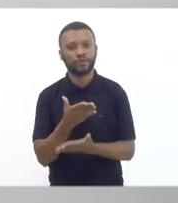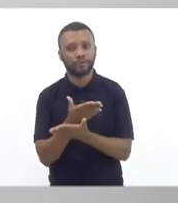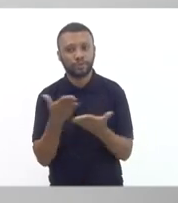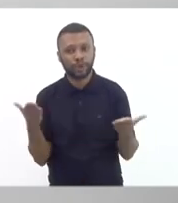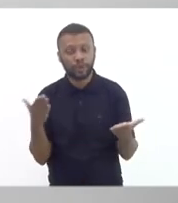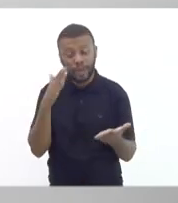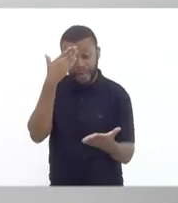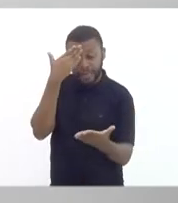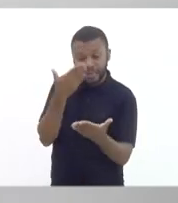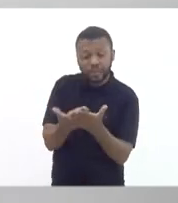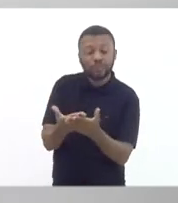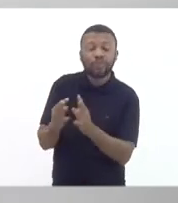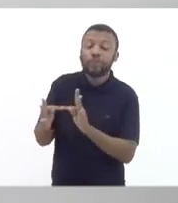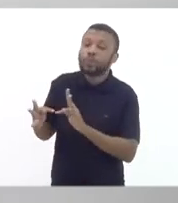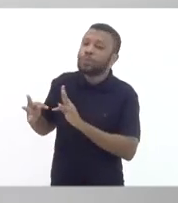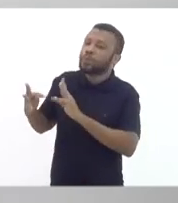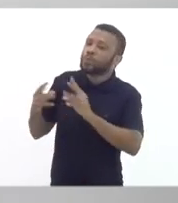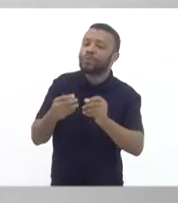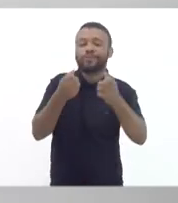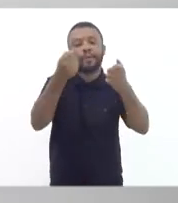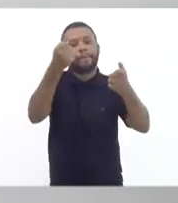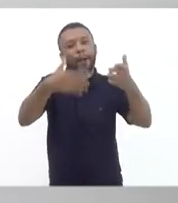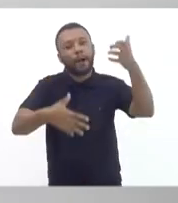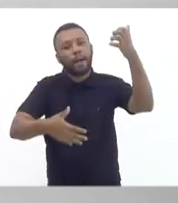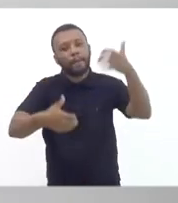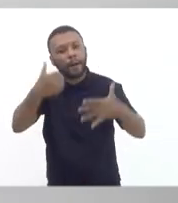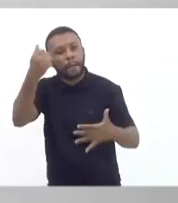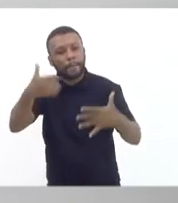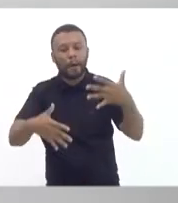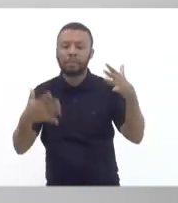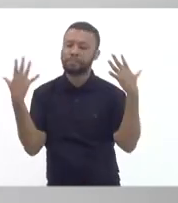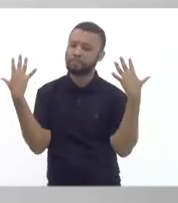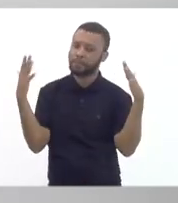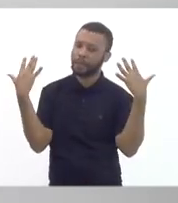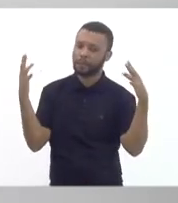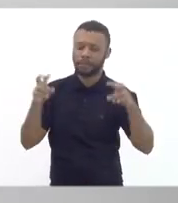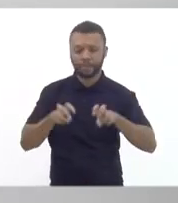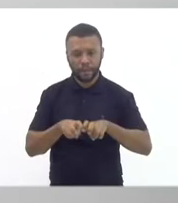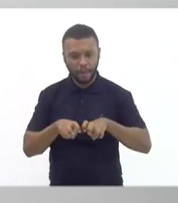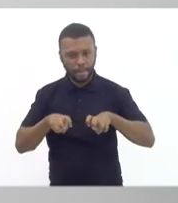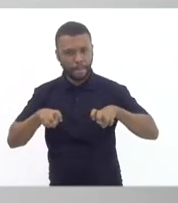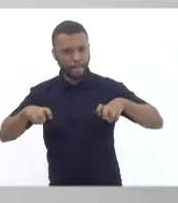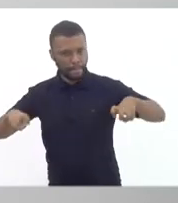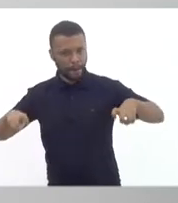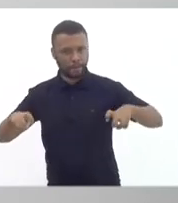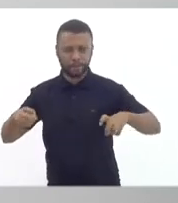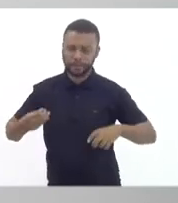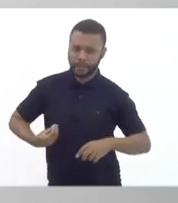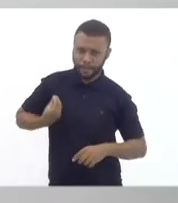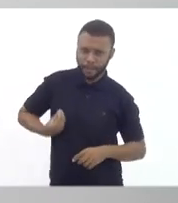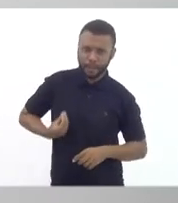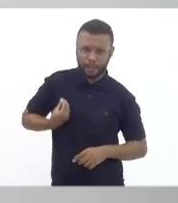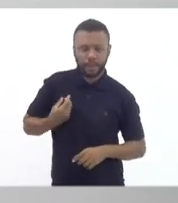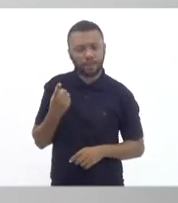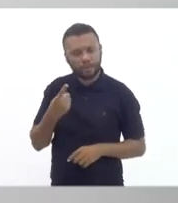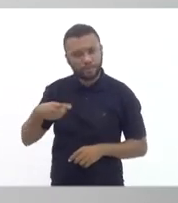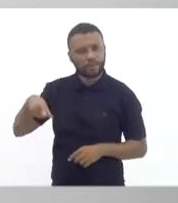foi praticamente falado, parabenizando a mesa que está presente, a todos vocês.